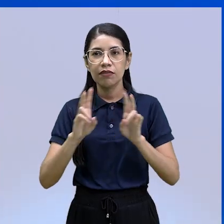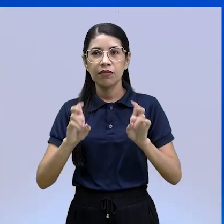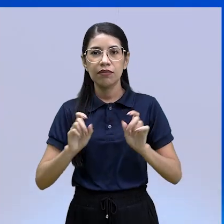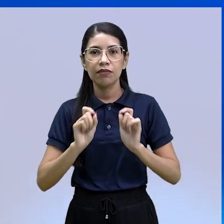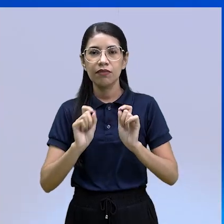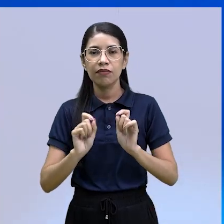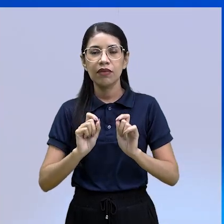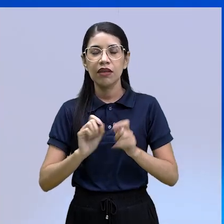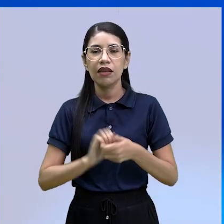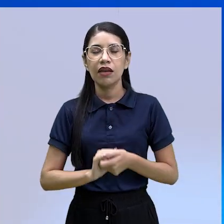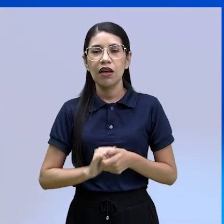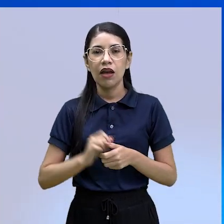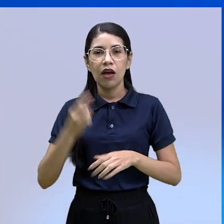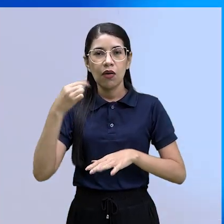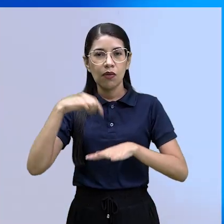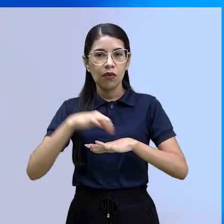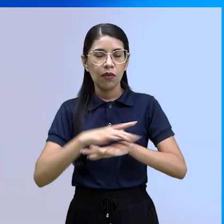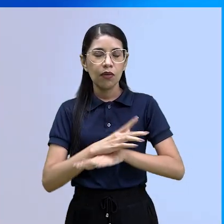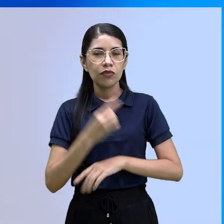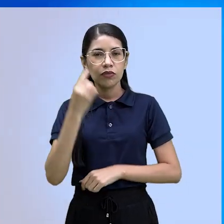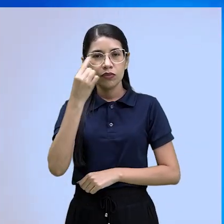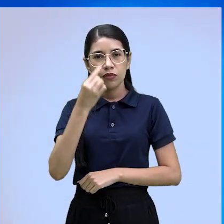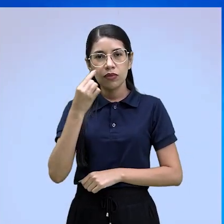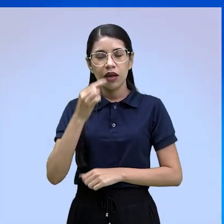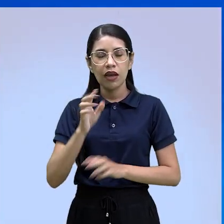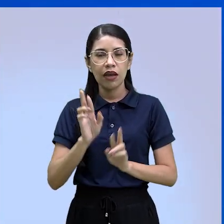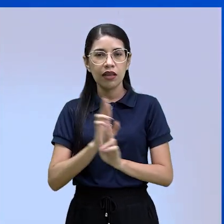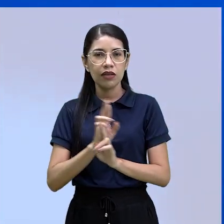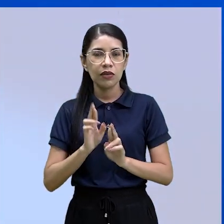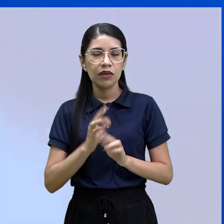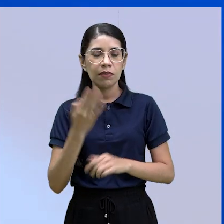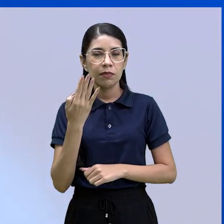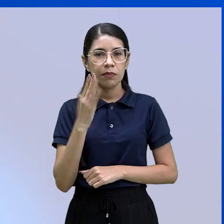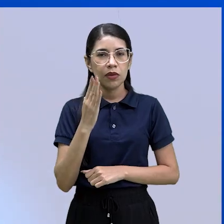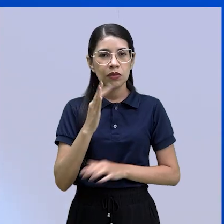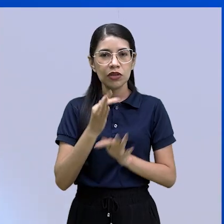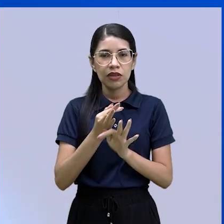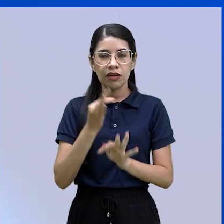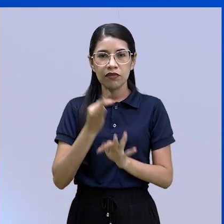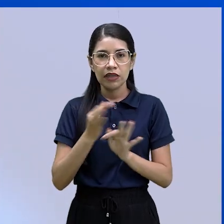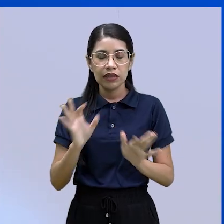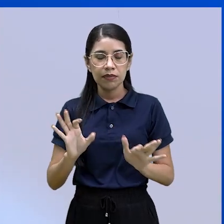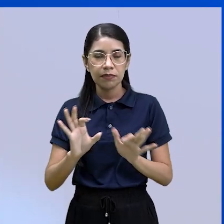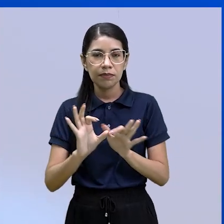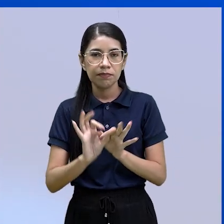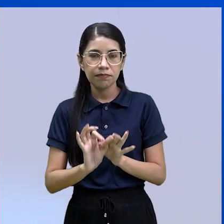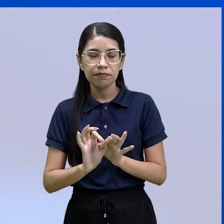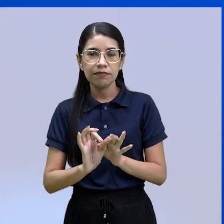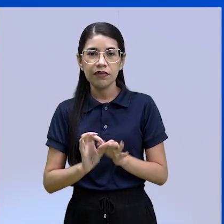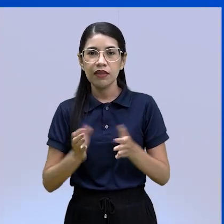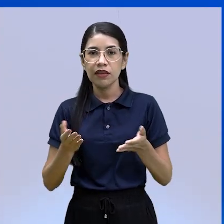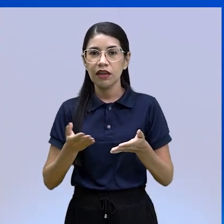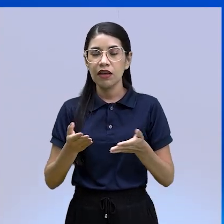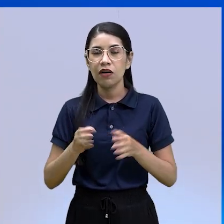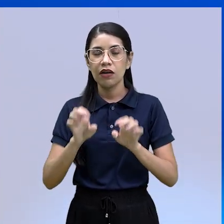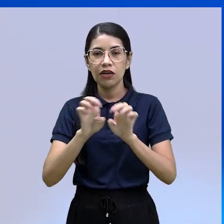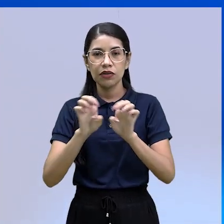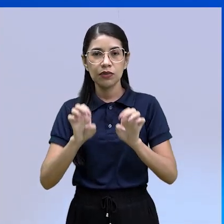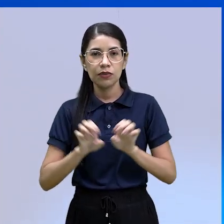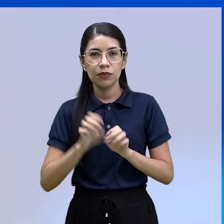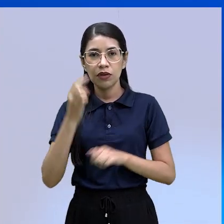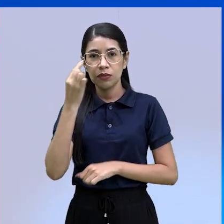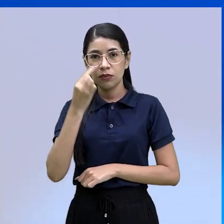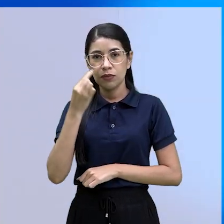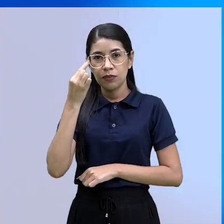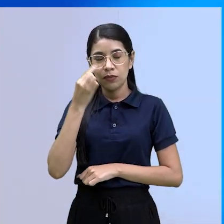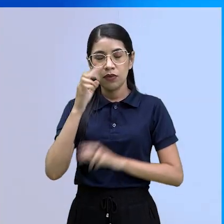humano. É aquele momento que a biologia integra seus conhecimentos com a física. E nesse momento, a estrutura do olho